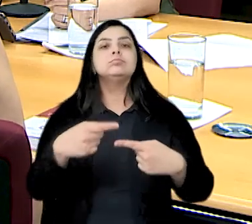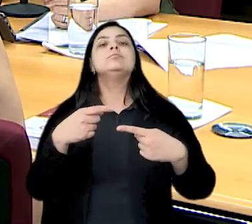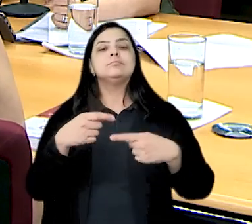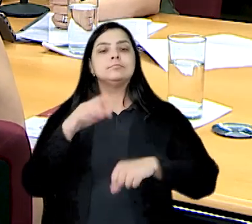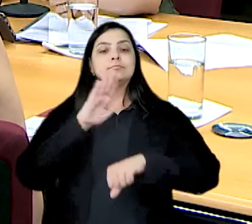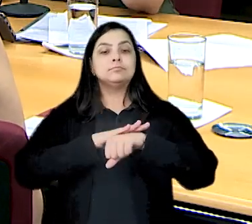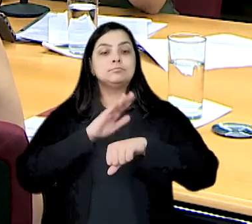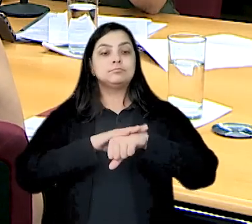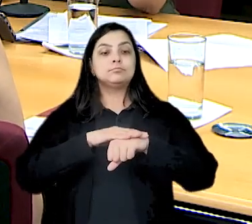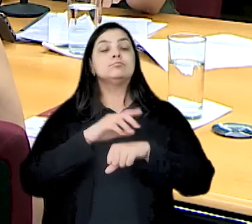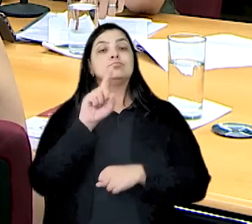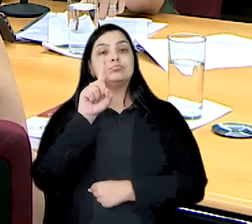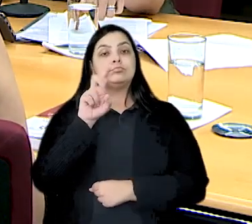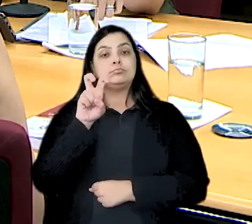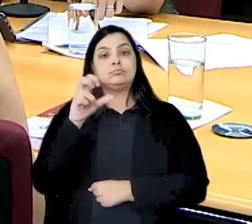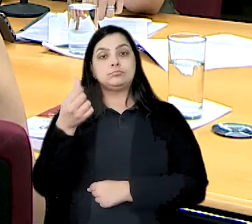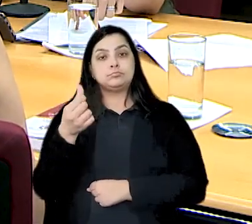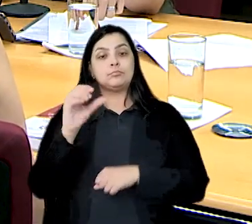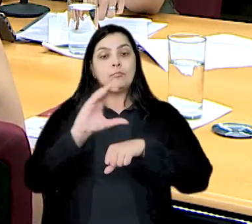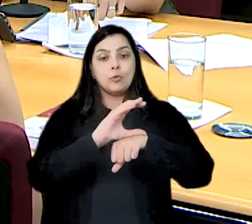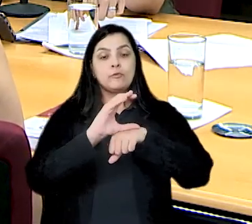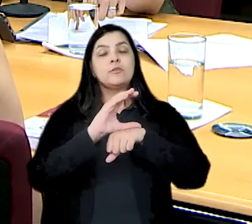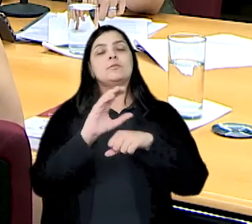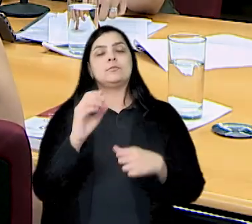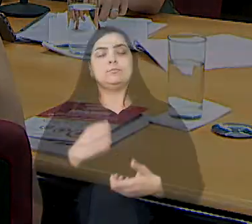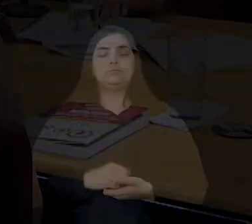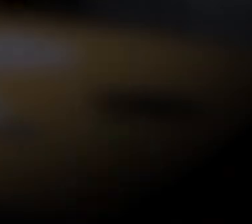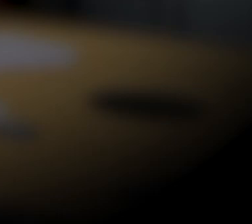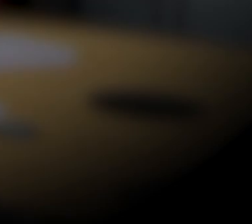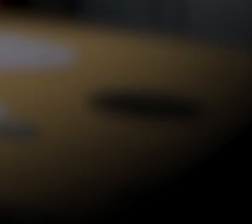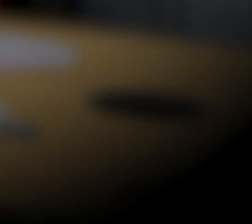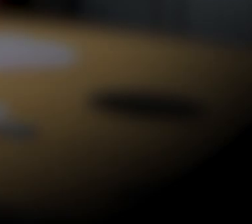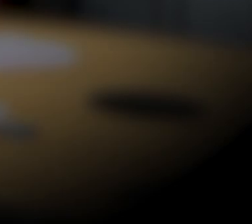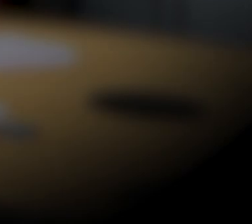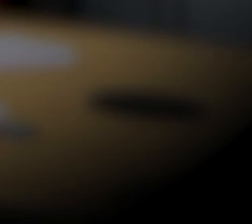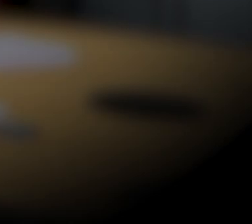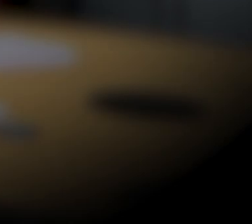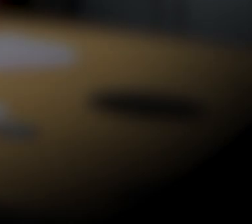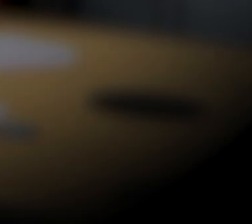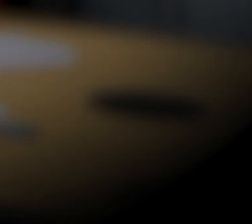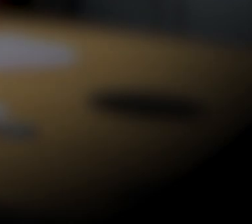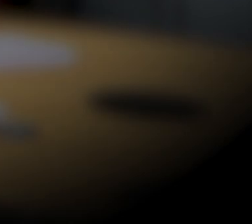de dimensão que a própria Convenção 56 pode colaborar.